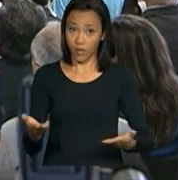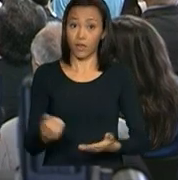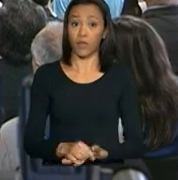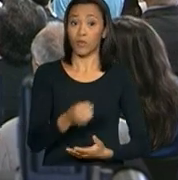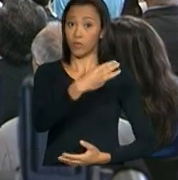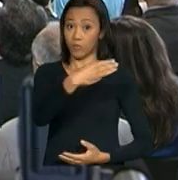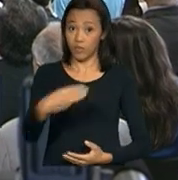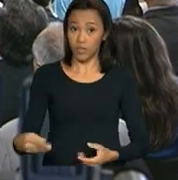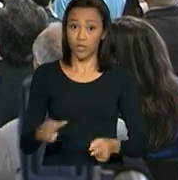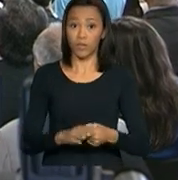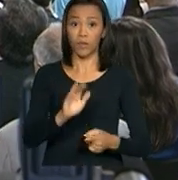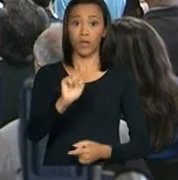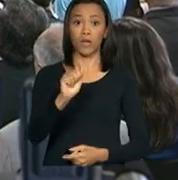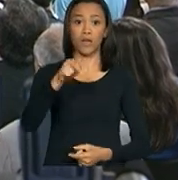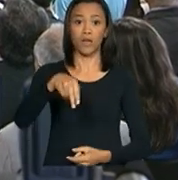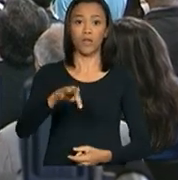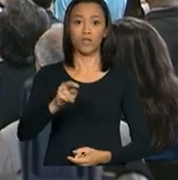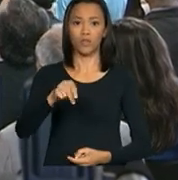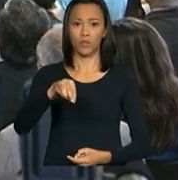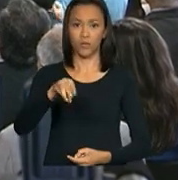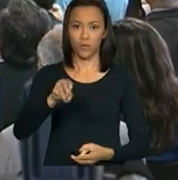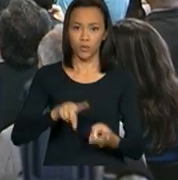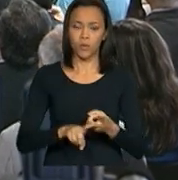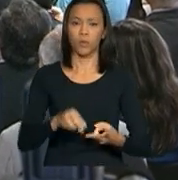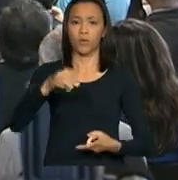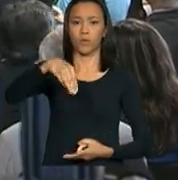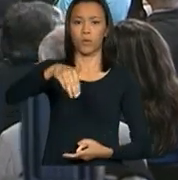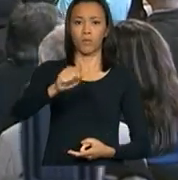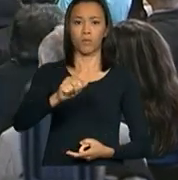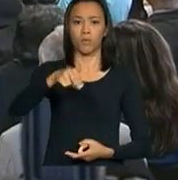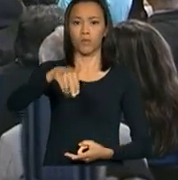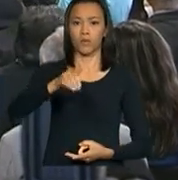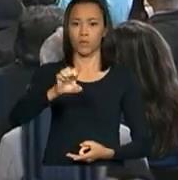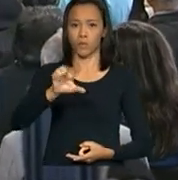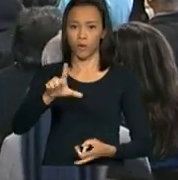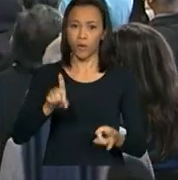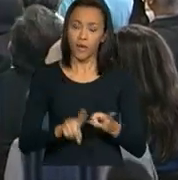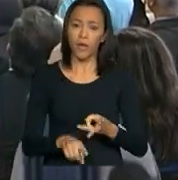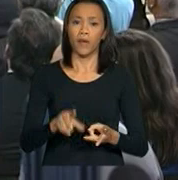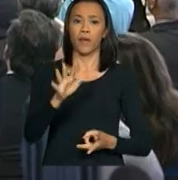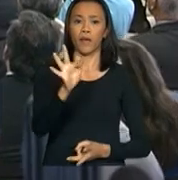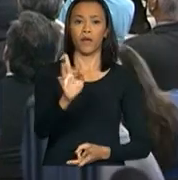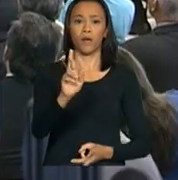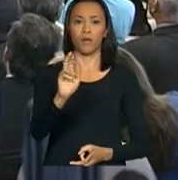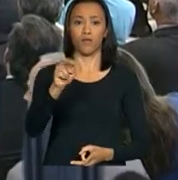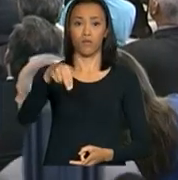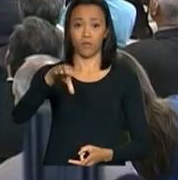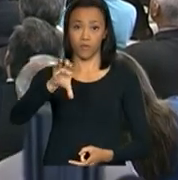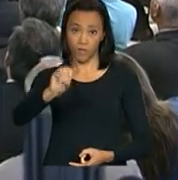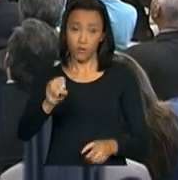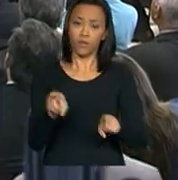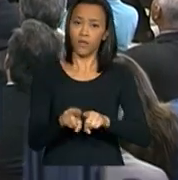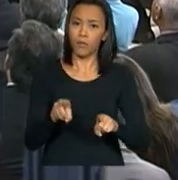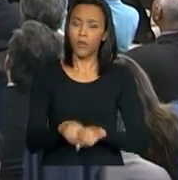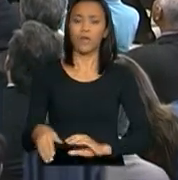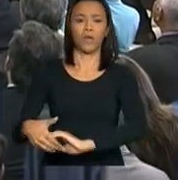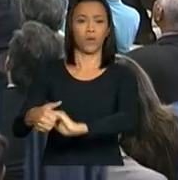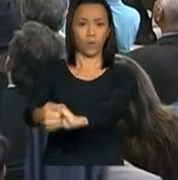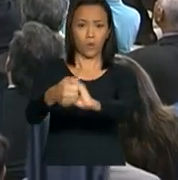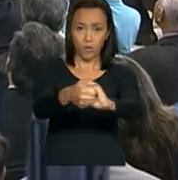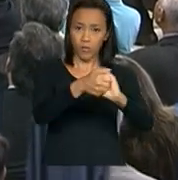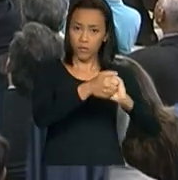Antônio Andrade Manuel Dias Wellington Moreira Franco cumprimentar os